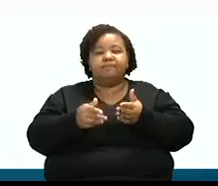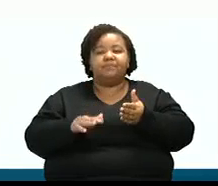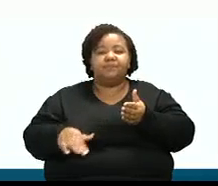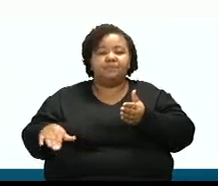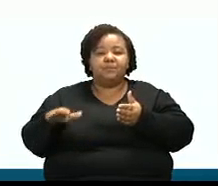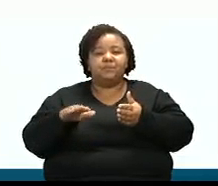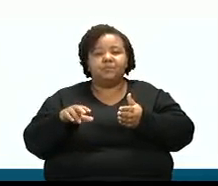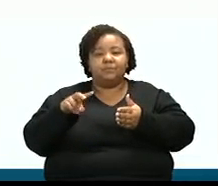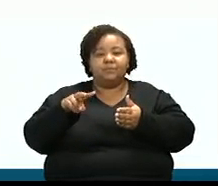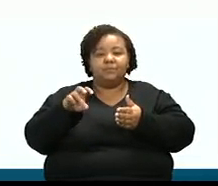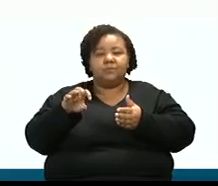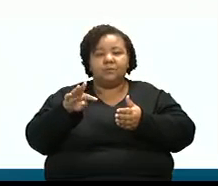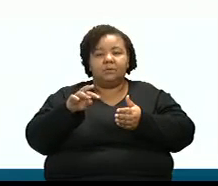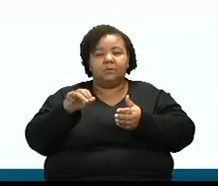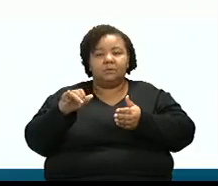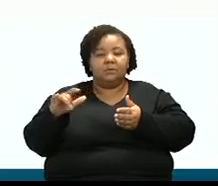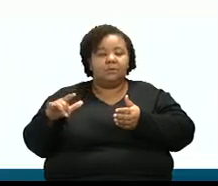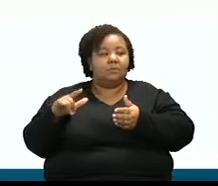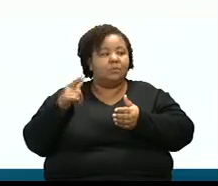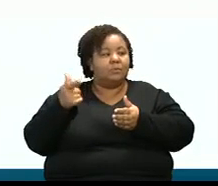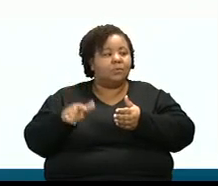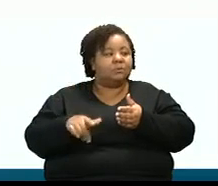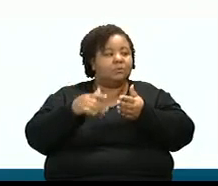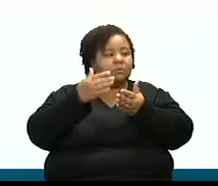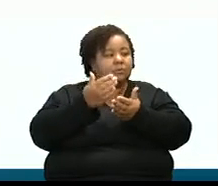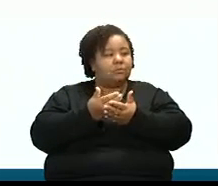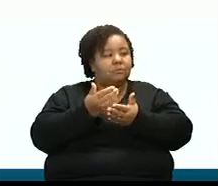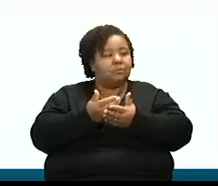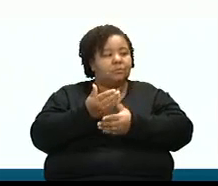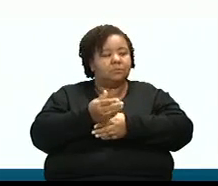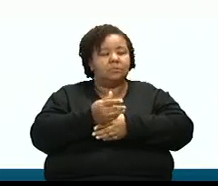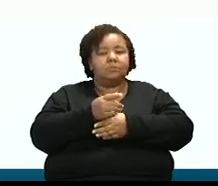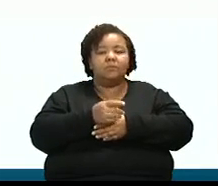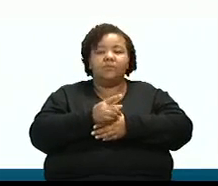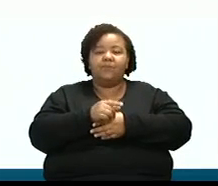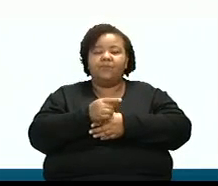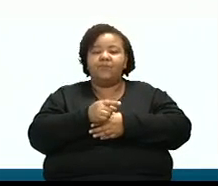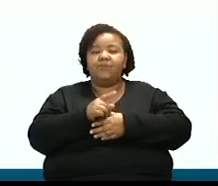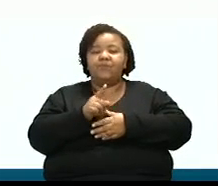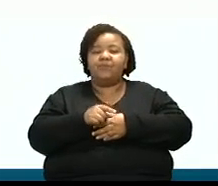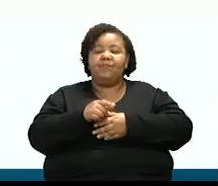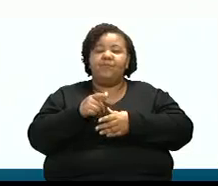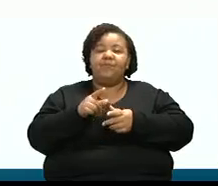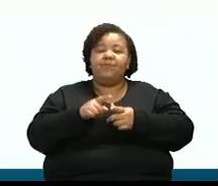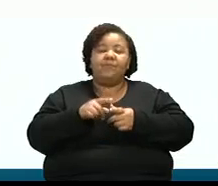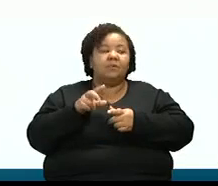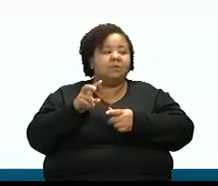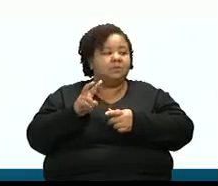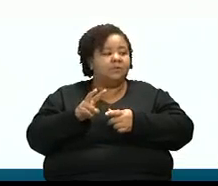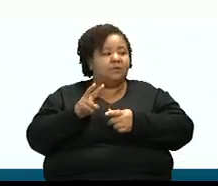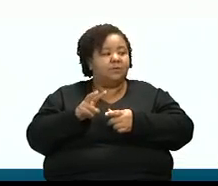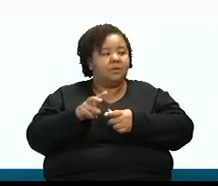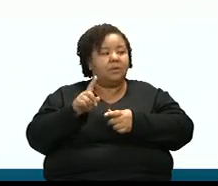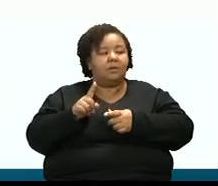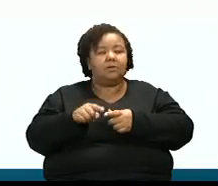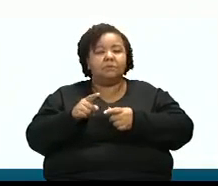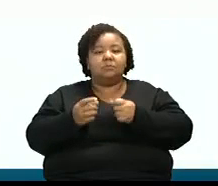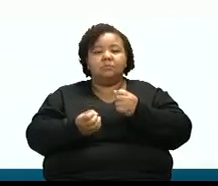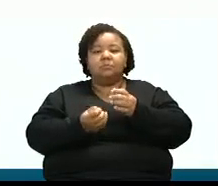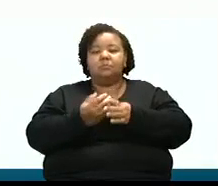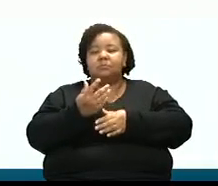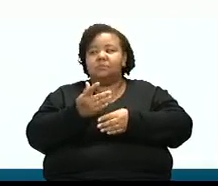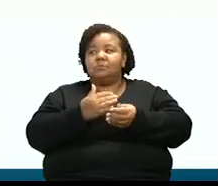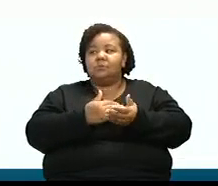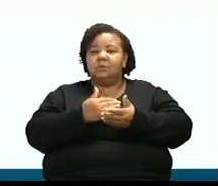vetorial? Eu consigo calcular integrais de campos vetoriais que são originados